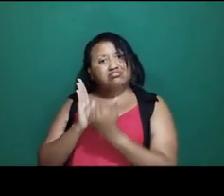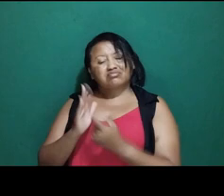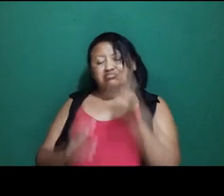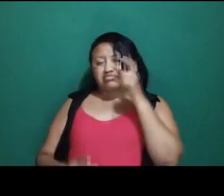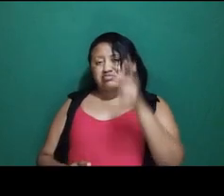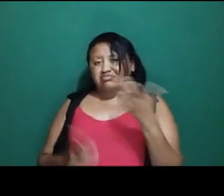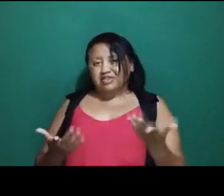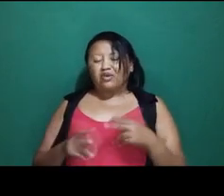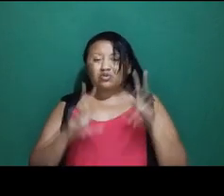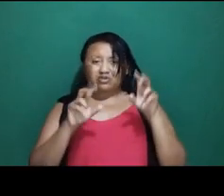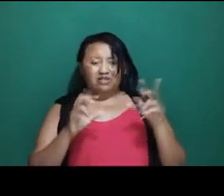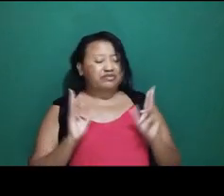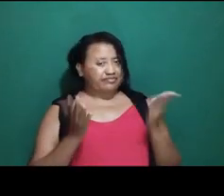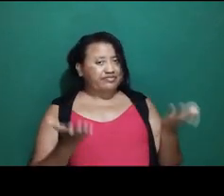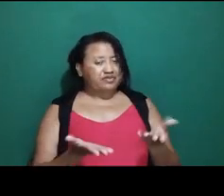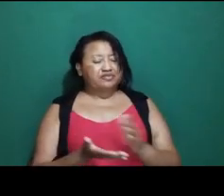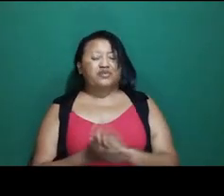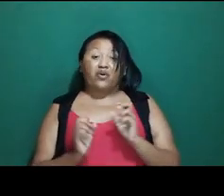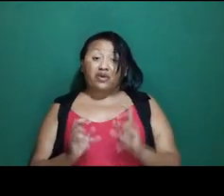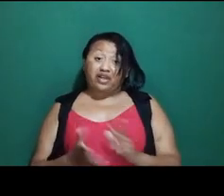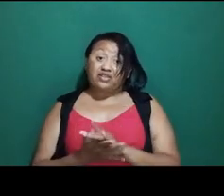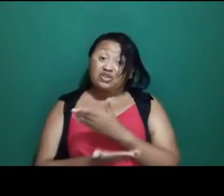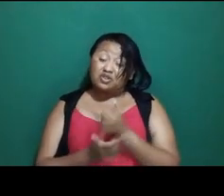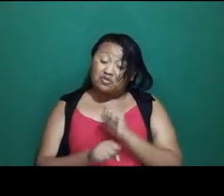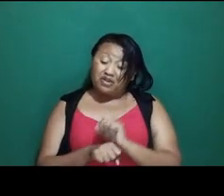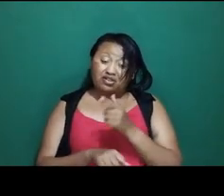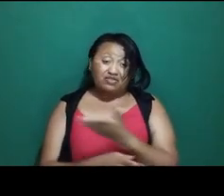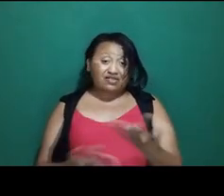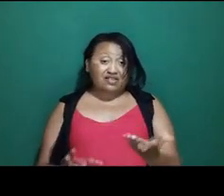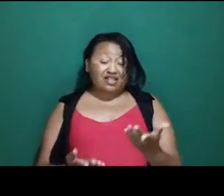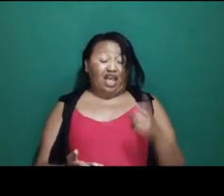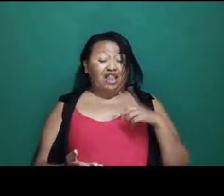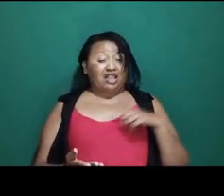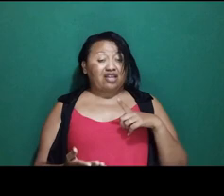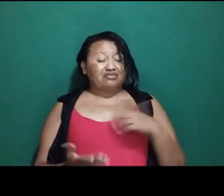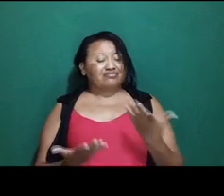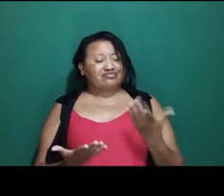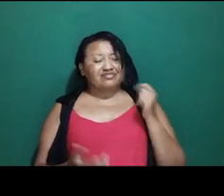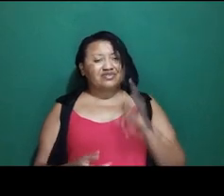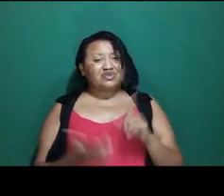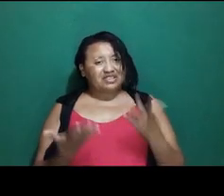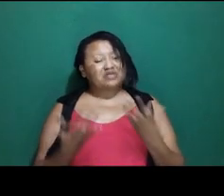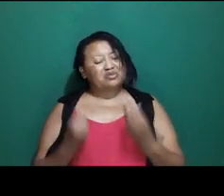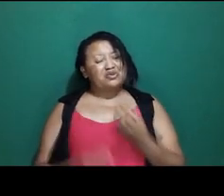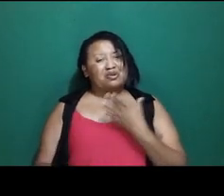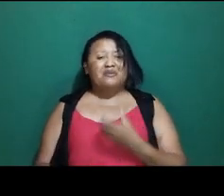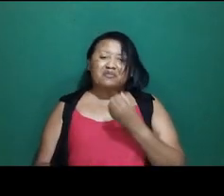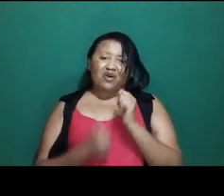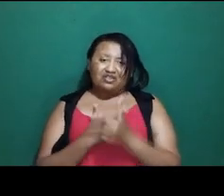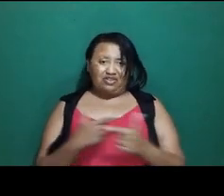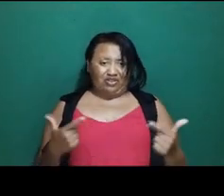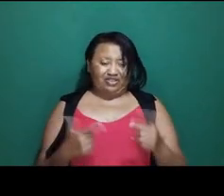abordar o tema da Ok Pessoal espero que vocês tenham saído muito bem Tá certo e boa sorte